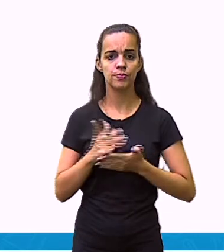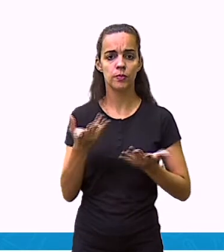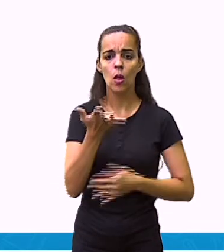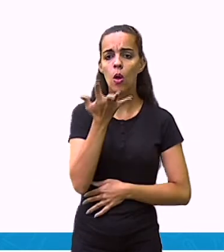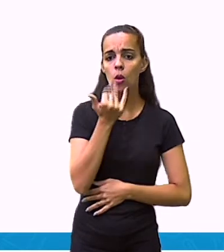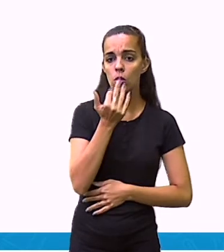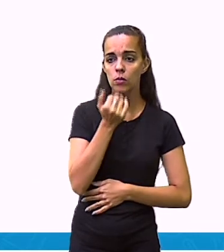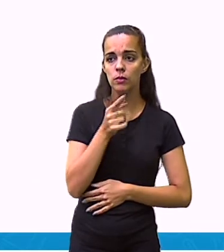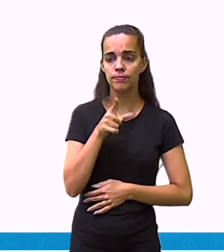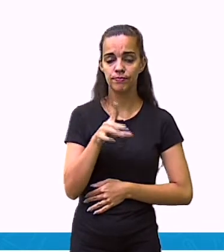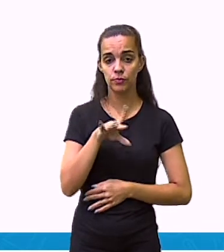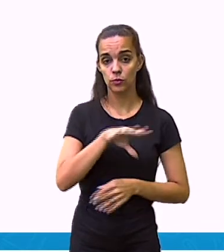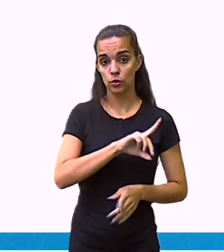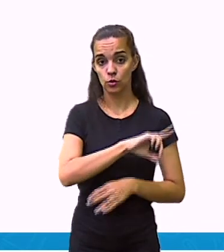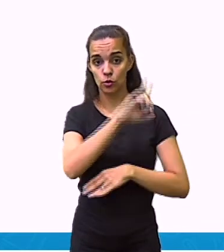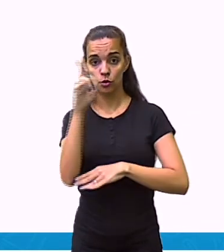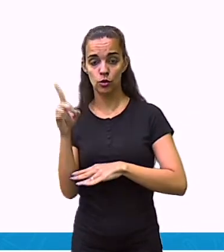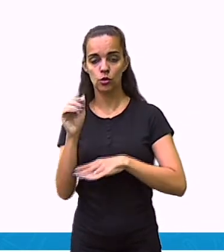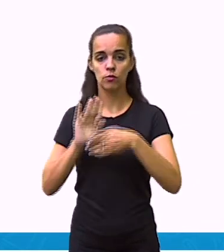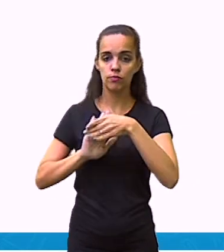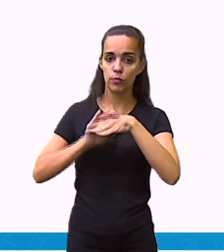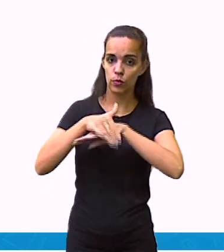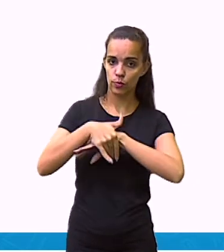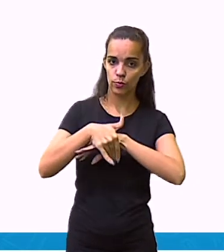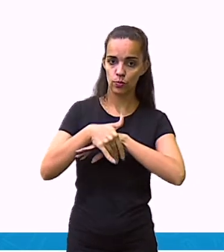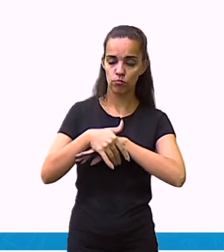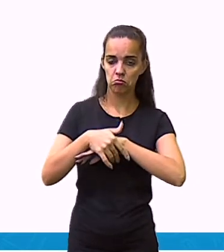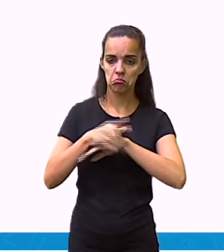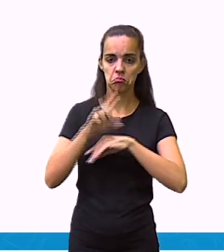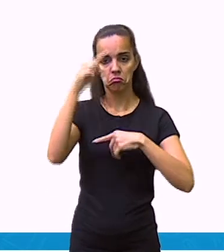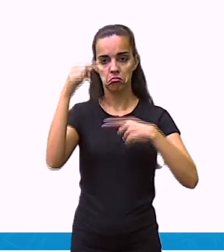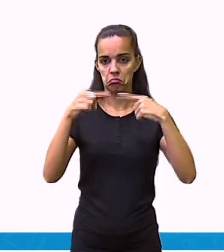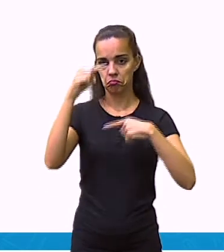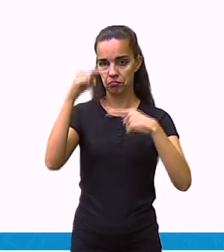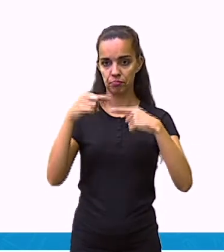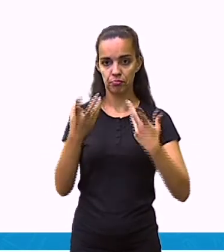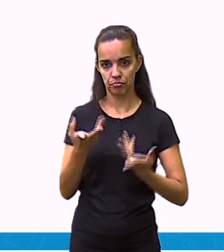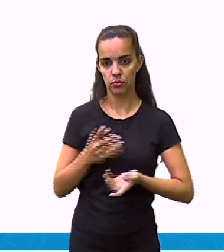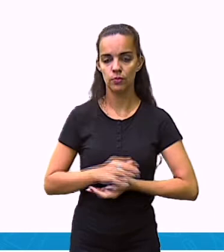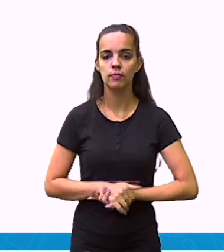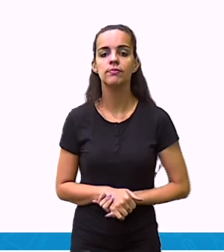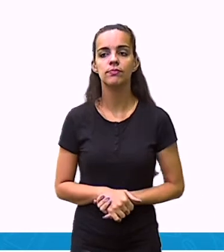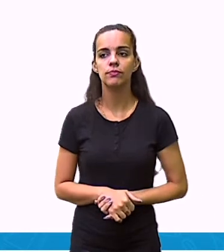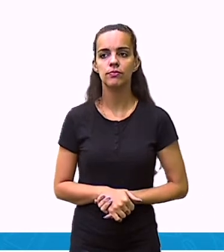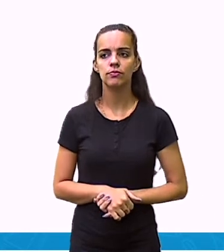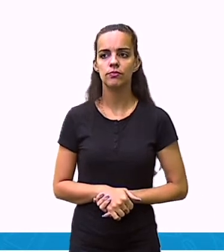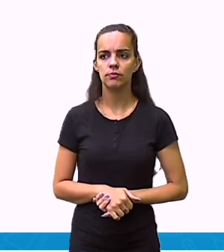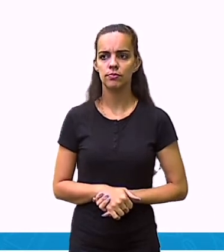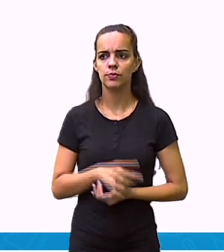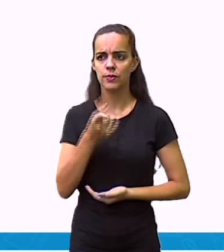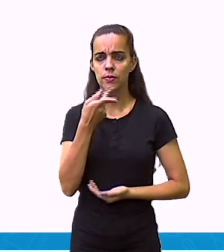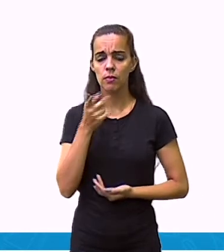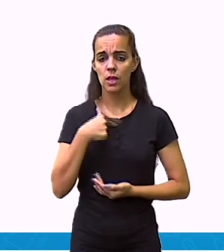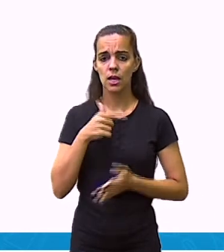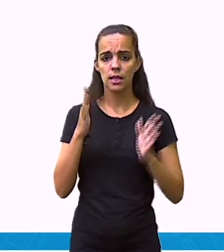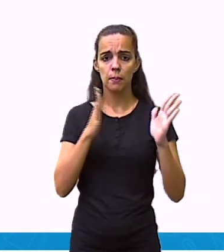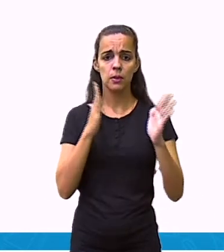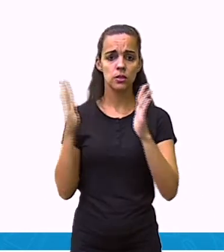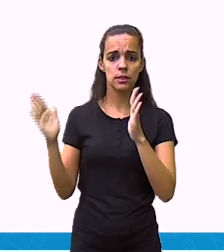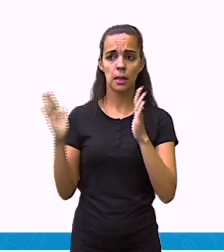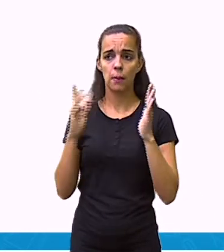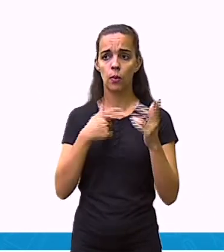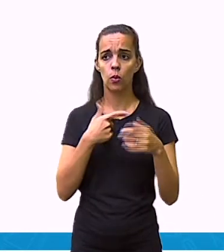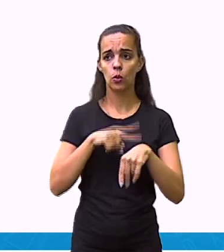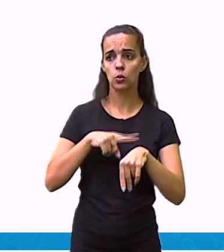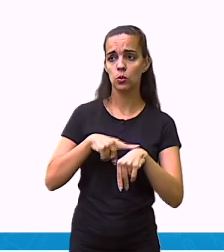Comer, dia, noite ou em ambos os espaços do tempo? Perceba que